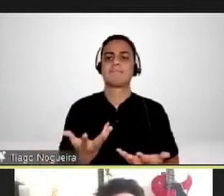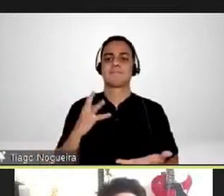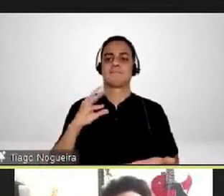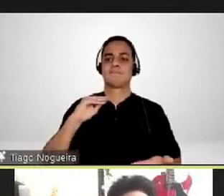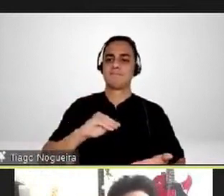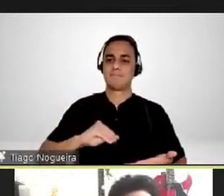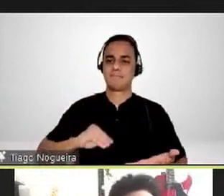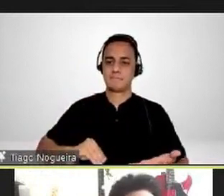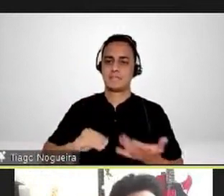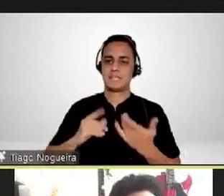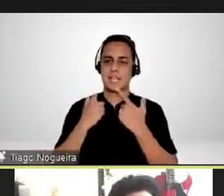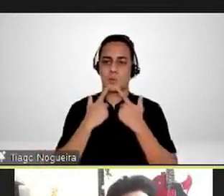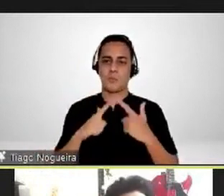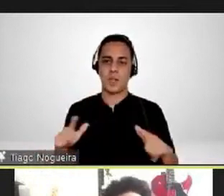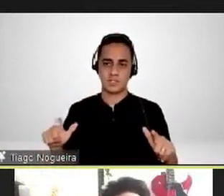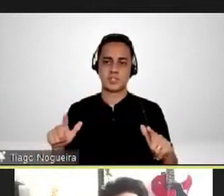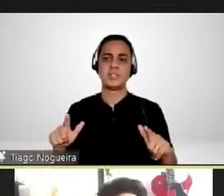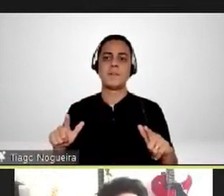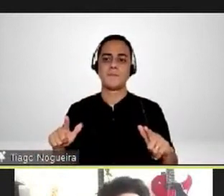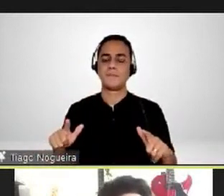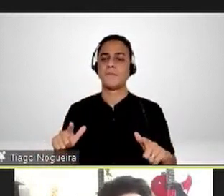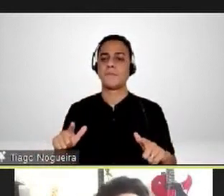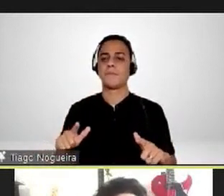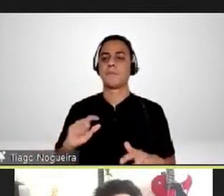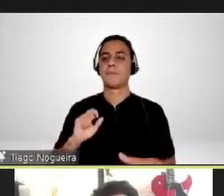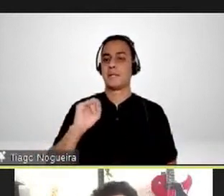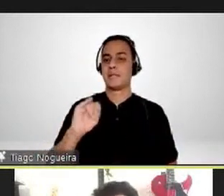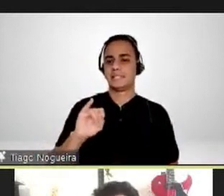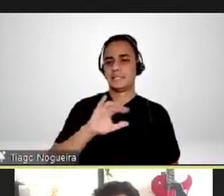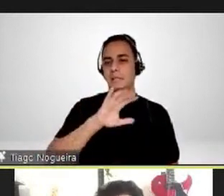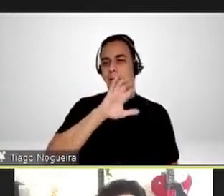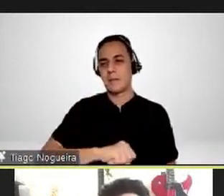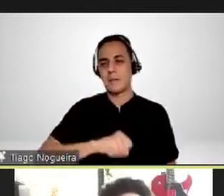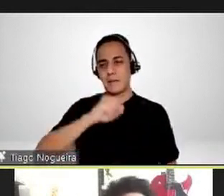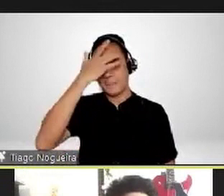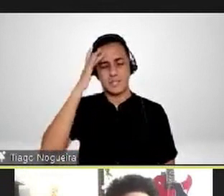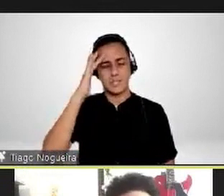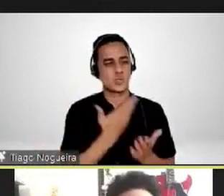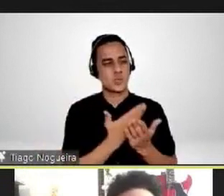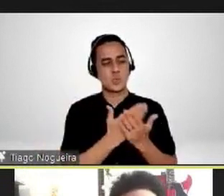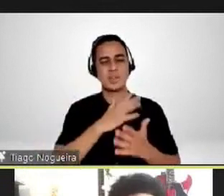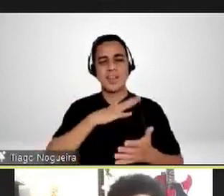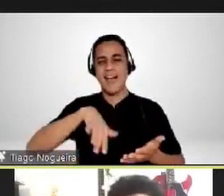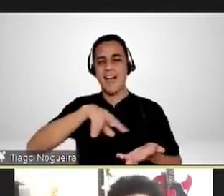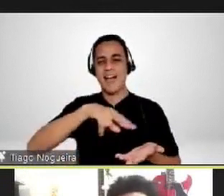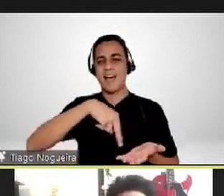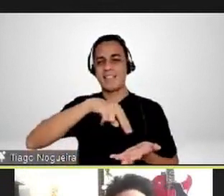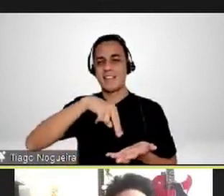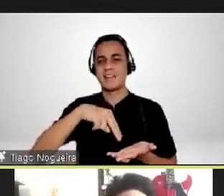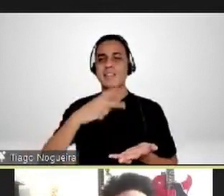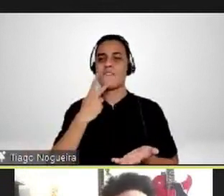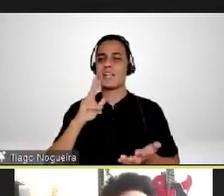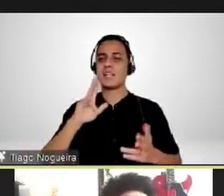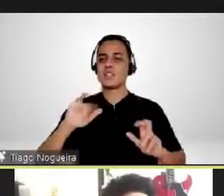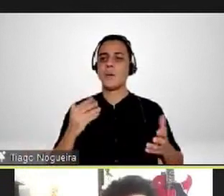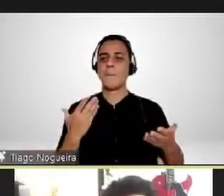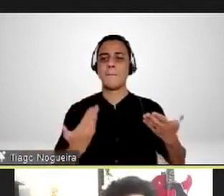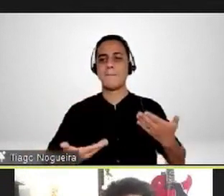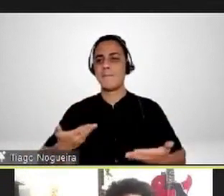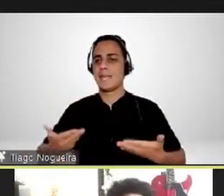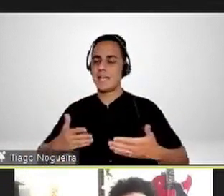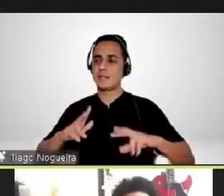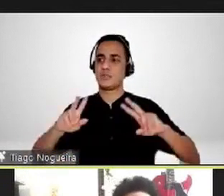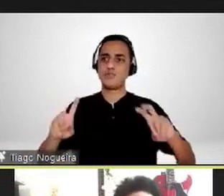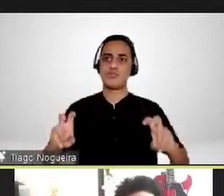coisas que, se você pegar teóricos da dança, como Rudolf Laban, ele vai falar sobre peso, sobre fluência, sobre